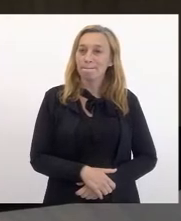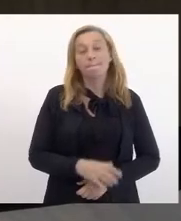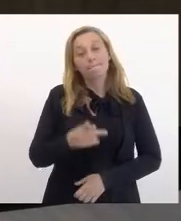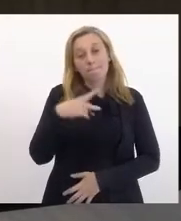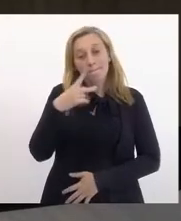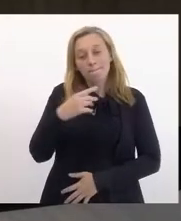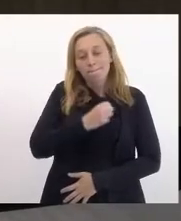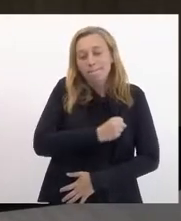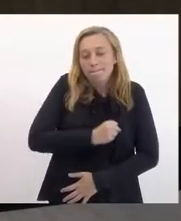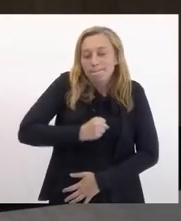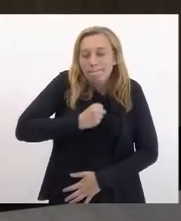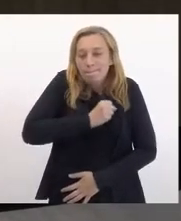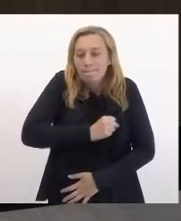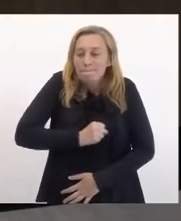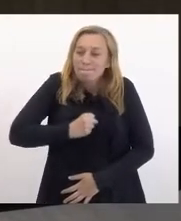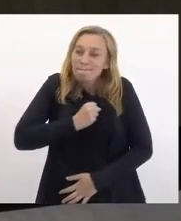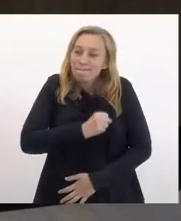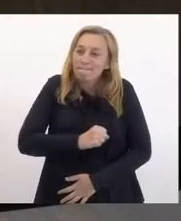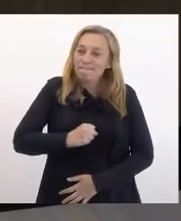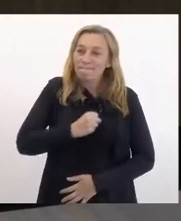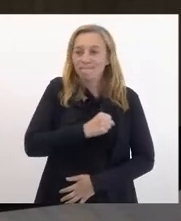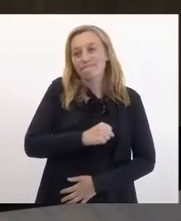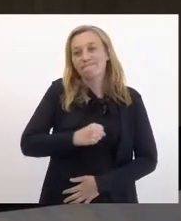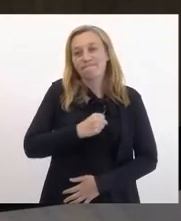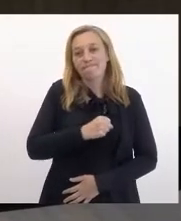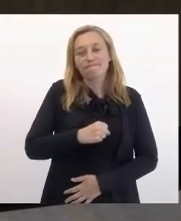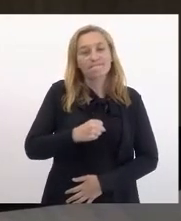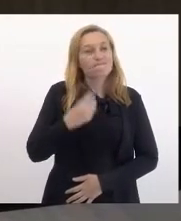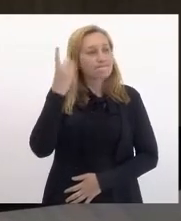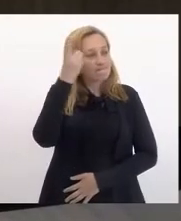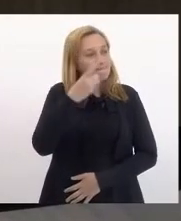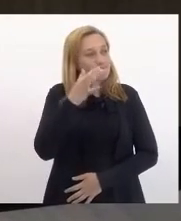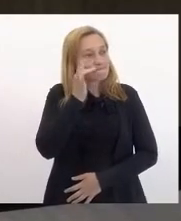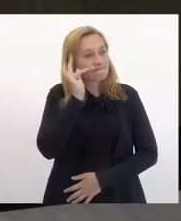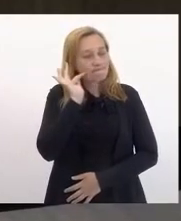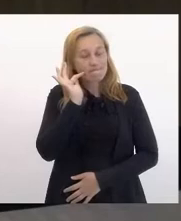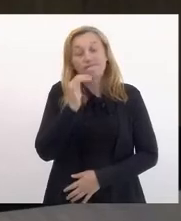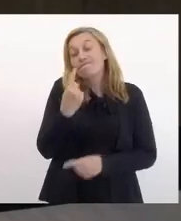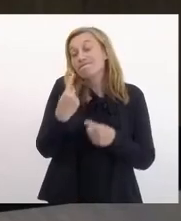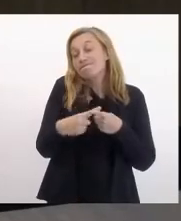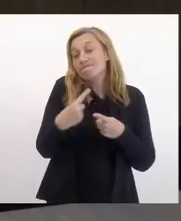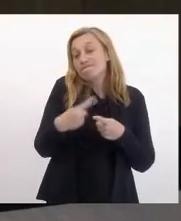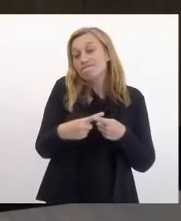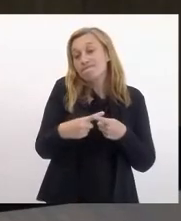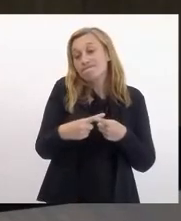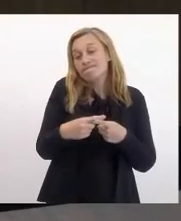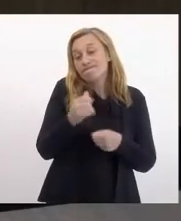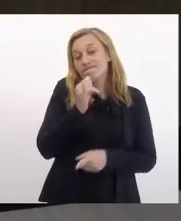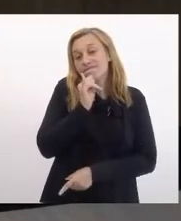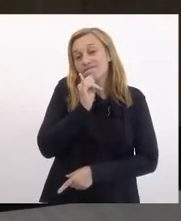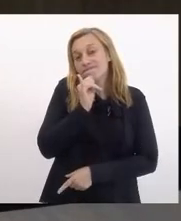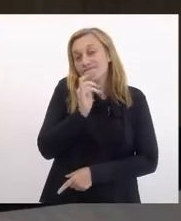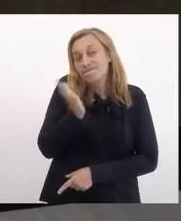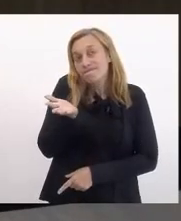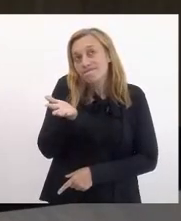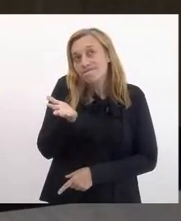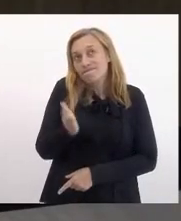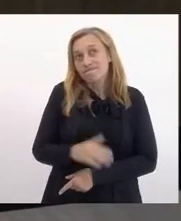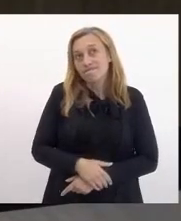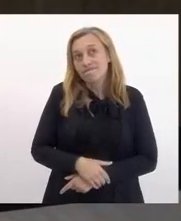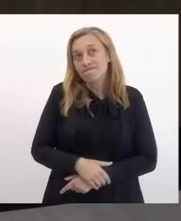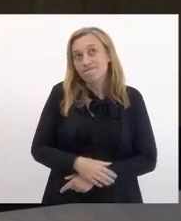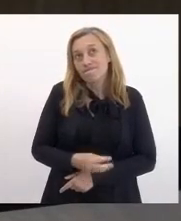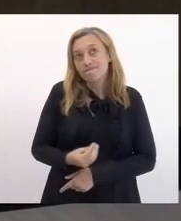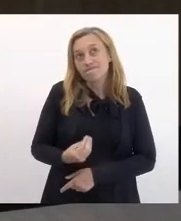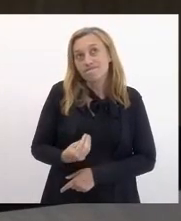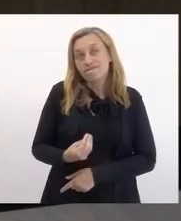da saudade, nobre deputado Flávio Serafini, porque, por exemplo, eu